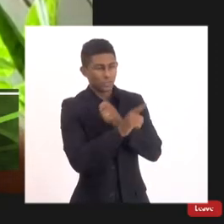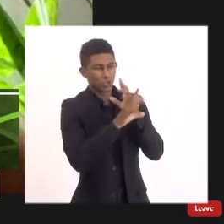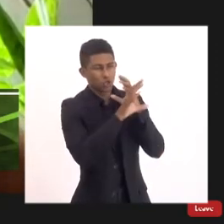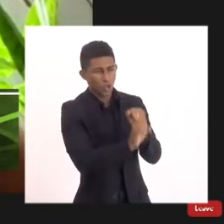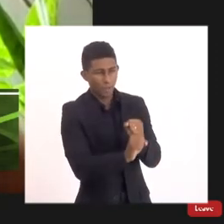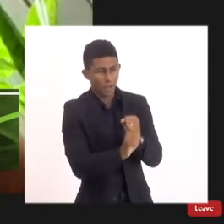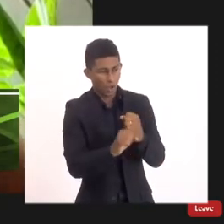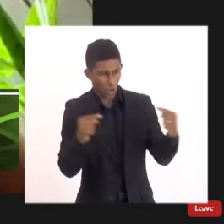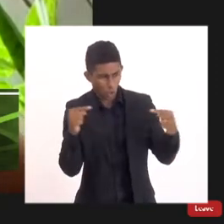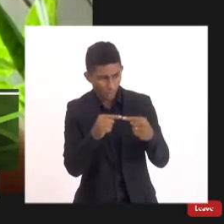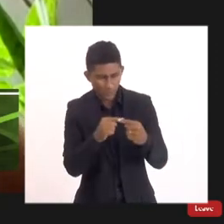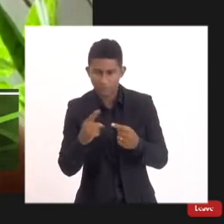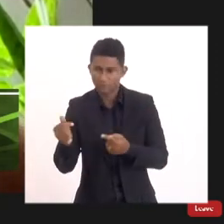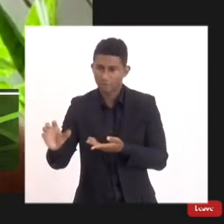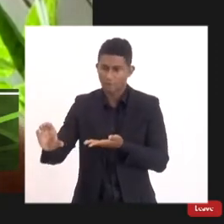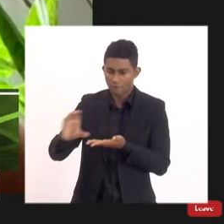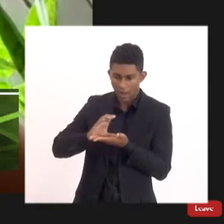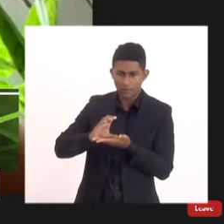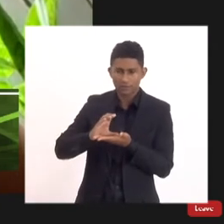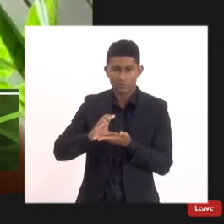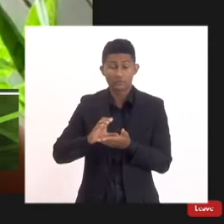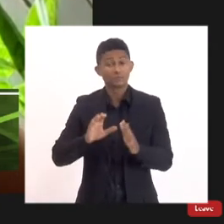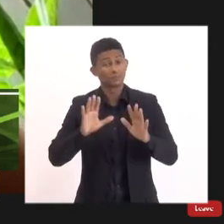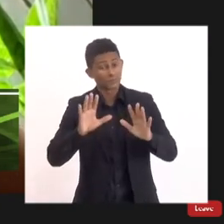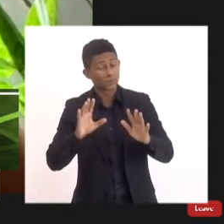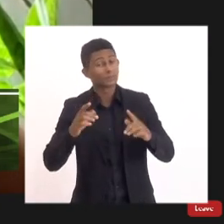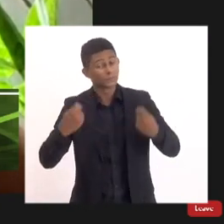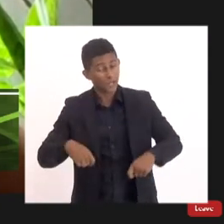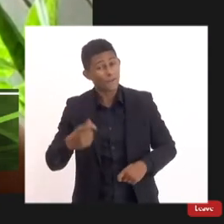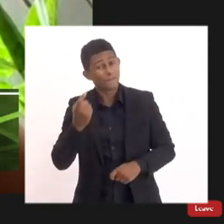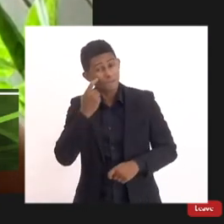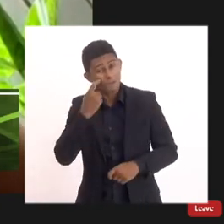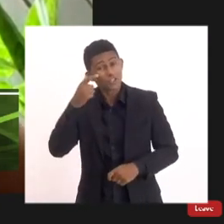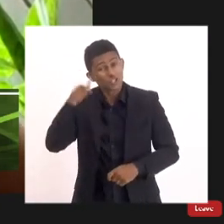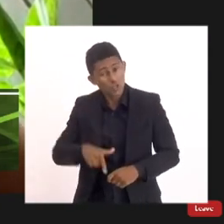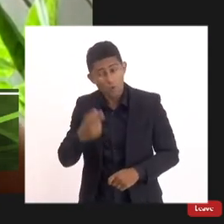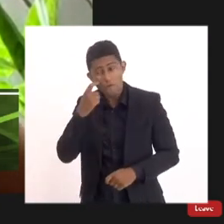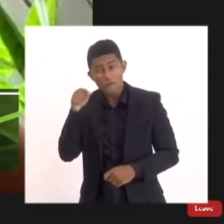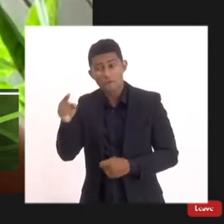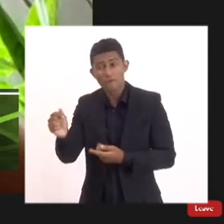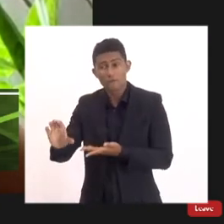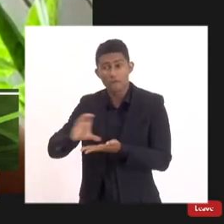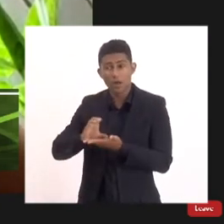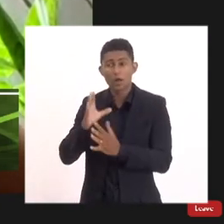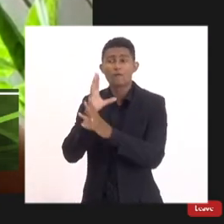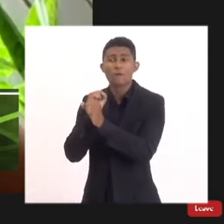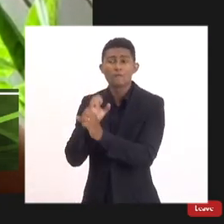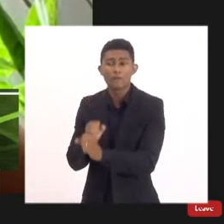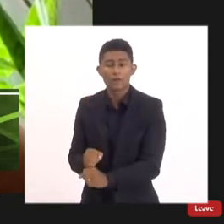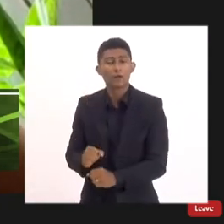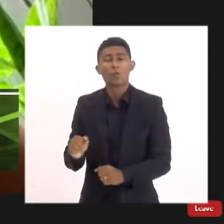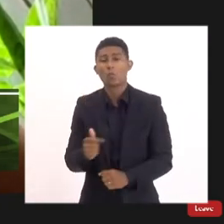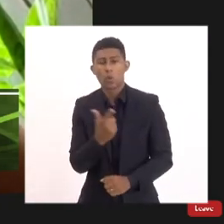feito. Então, era preciso que a gente fizesse essa revisão, né?